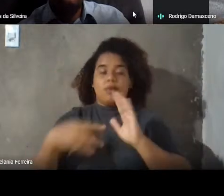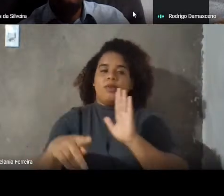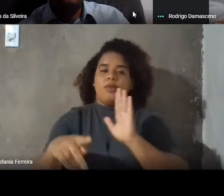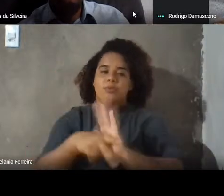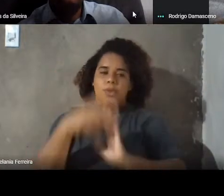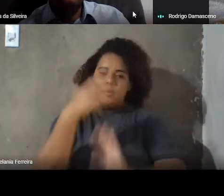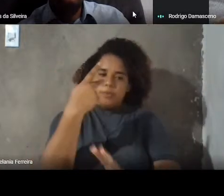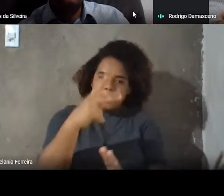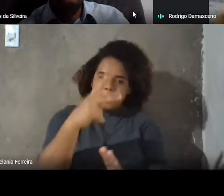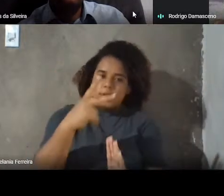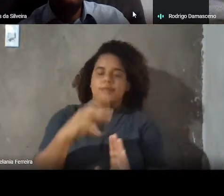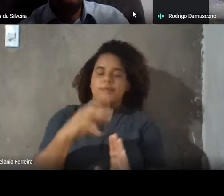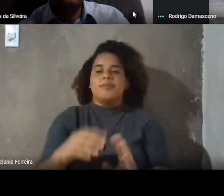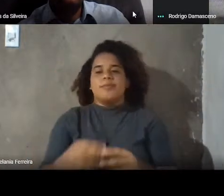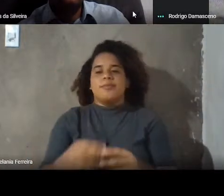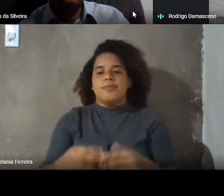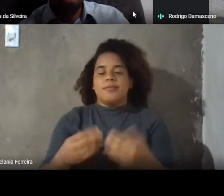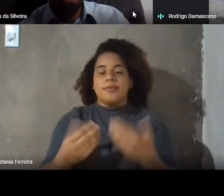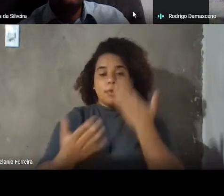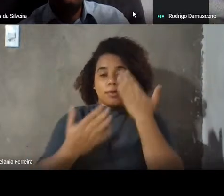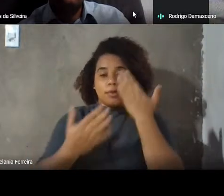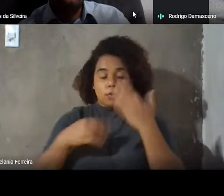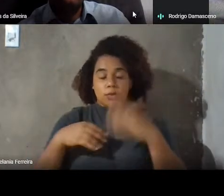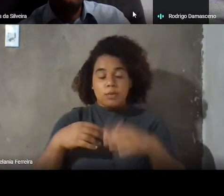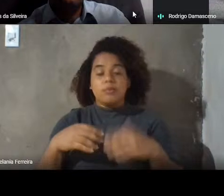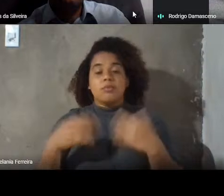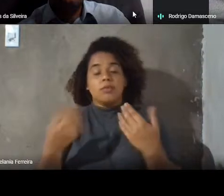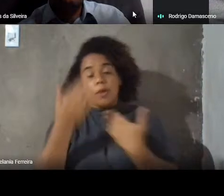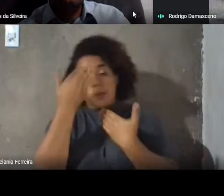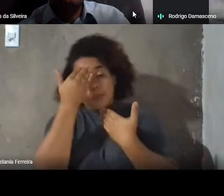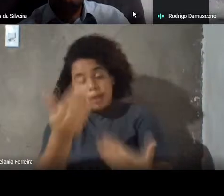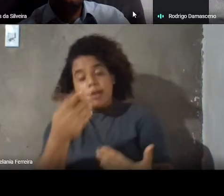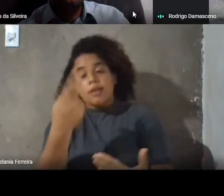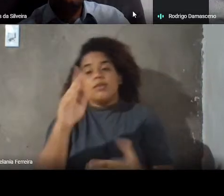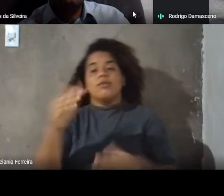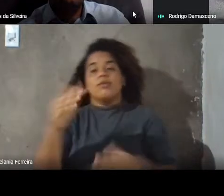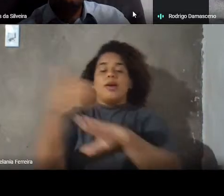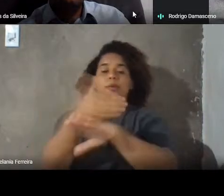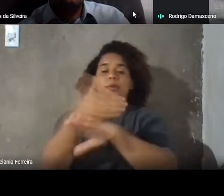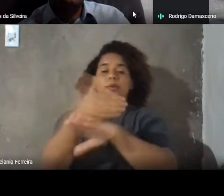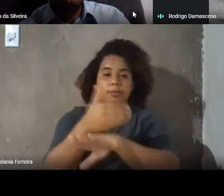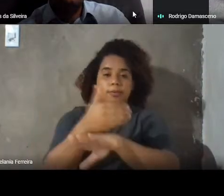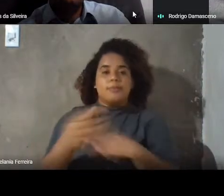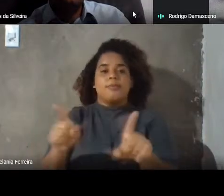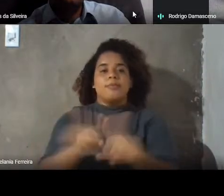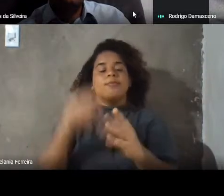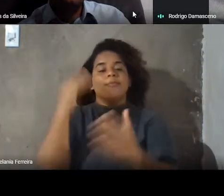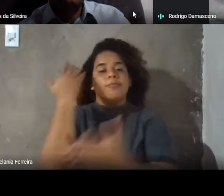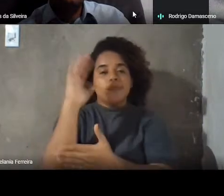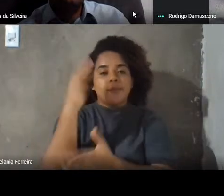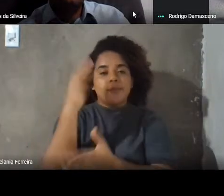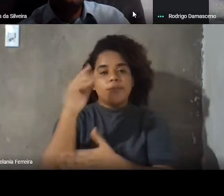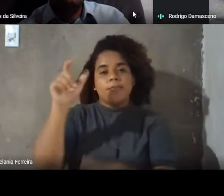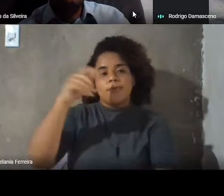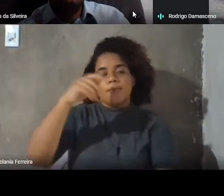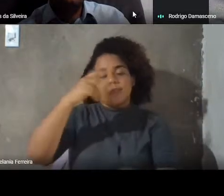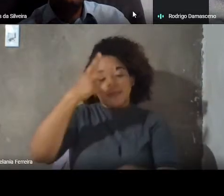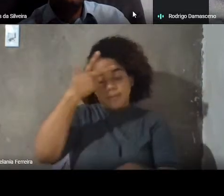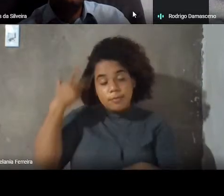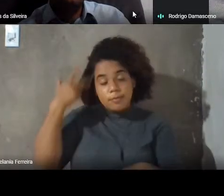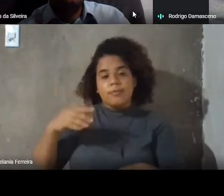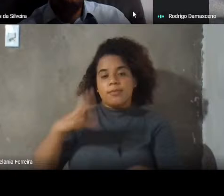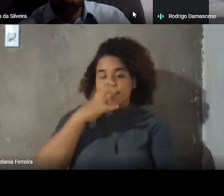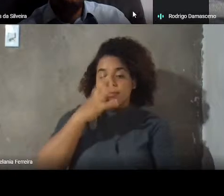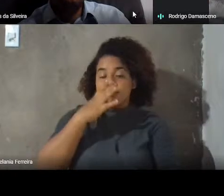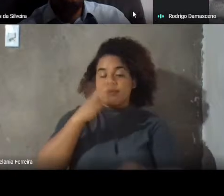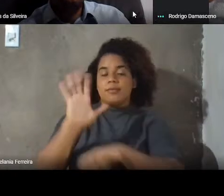meu obrigado amigo. pela participação. Muitos parabéns aqui no pessoal no YouTube, parabenizando as tuas colocações, muito pertinente